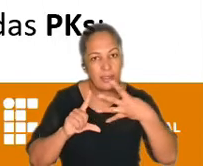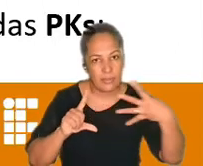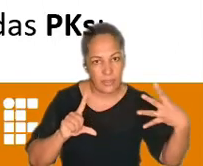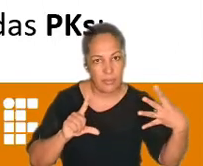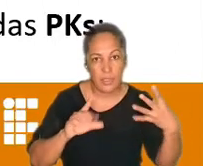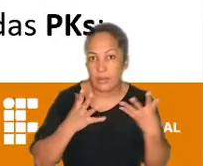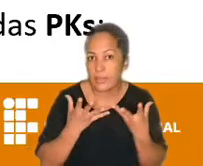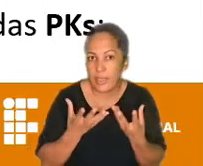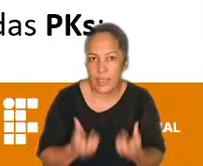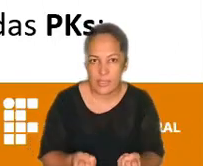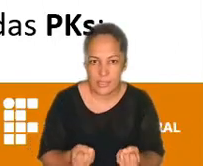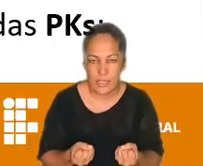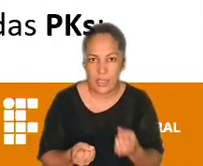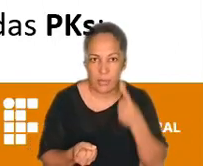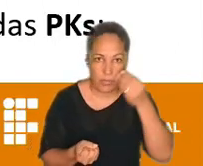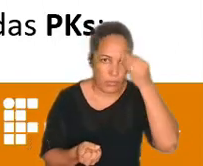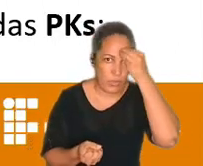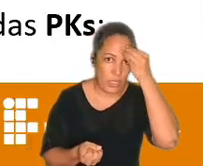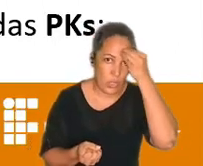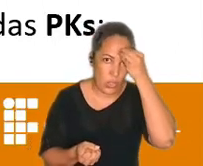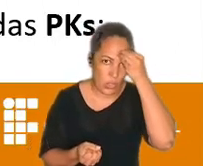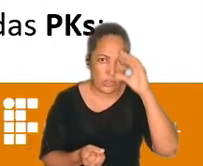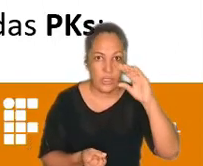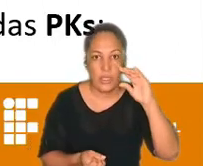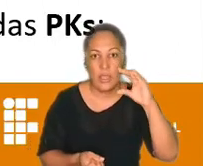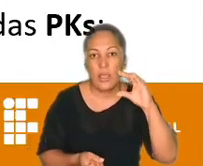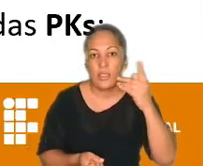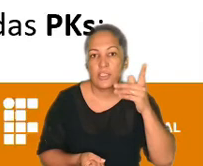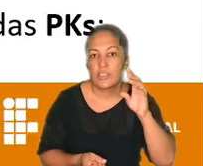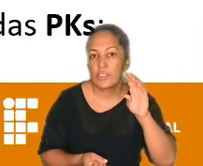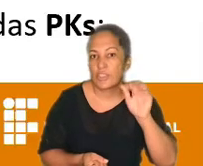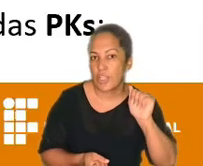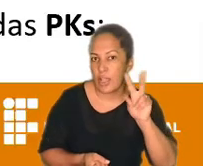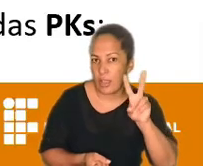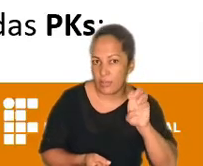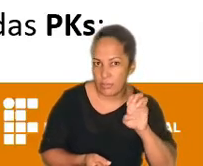N. Então, anotem isso. A chave estrangeira é criada